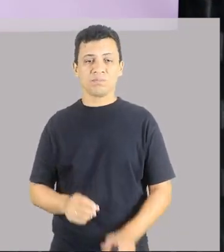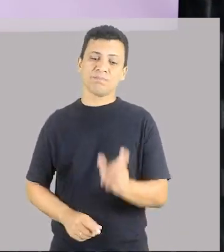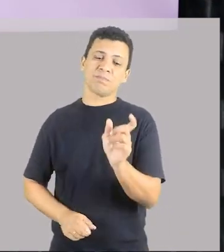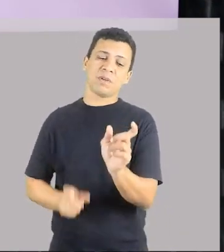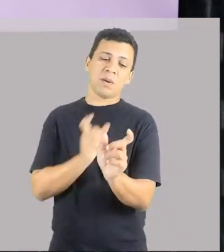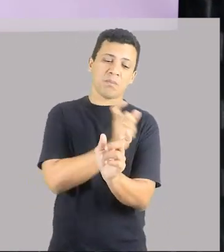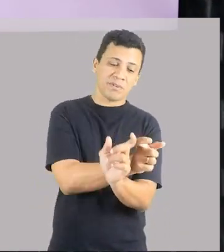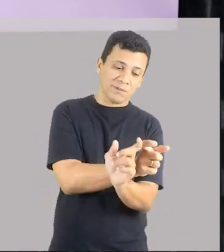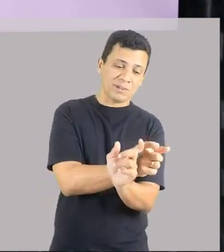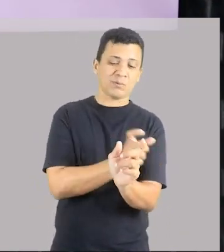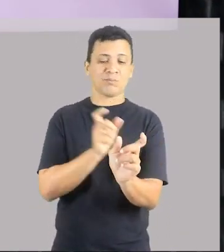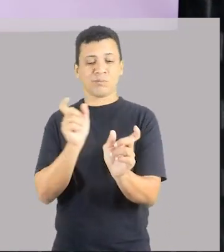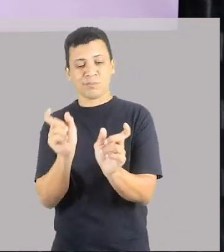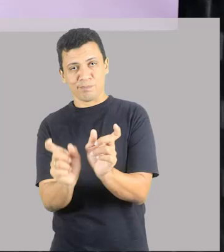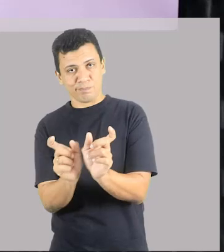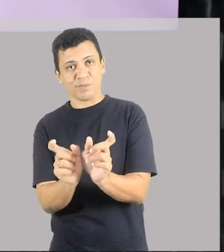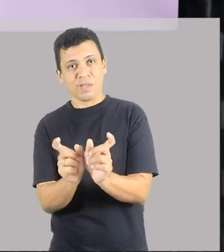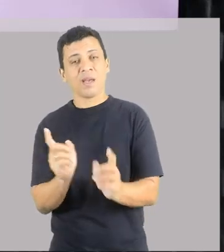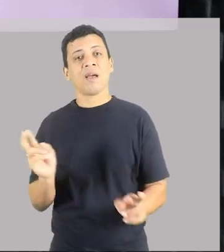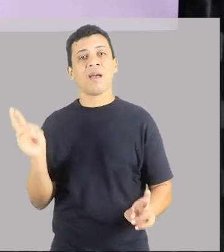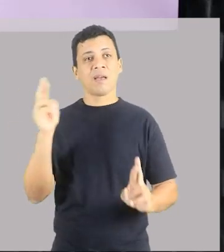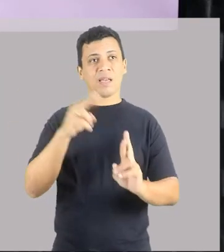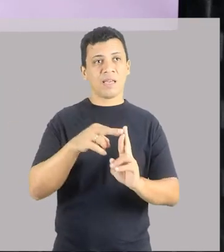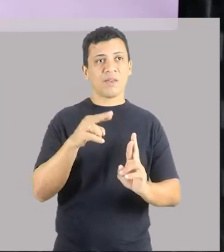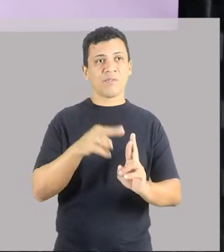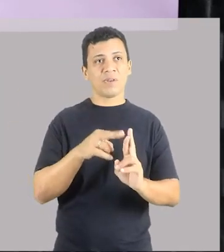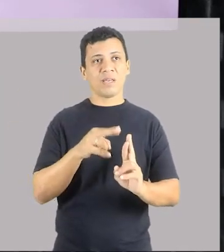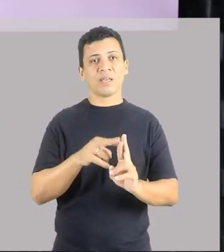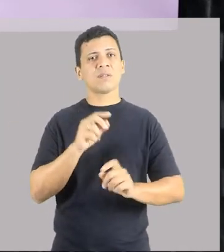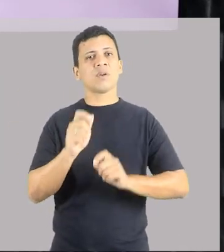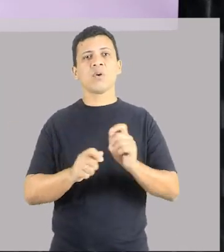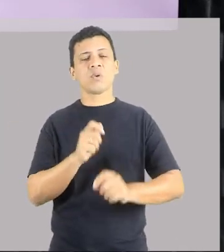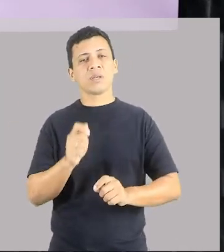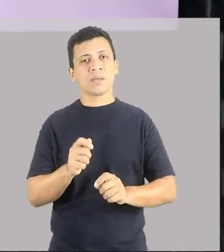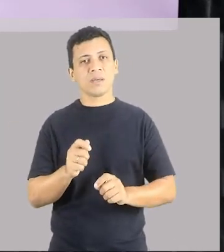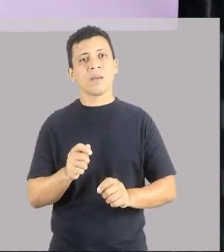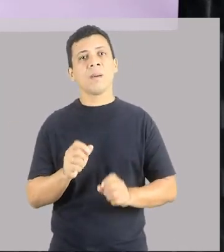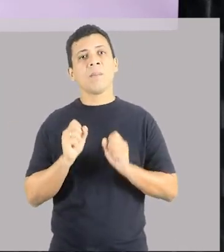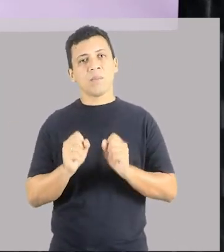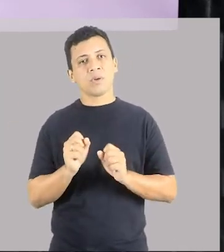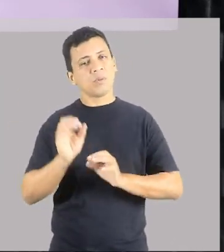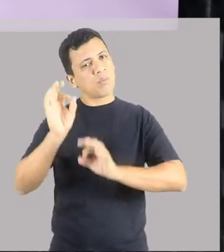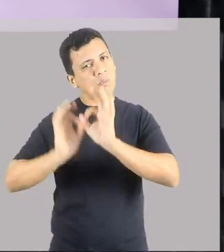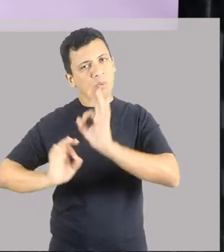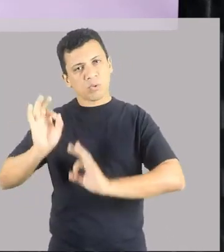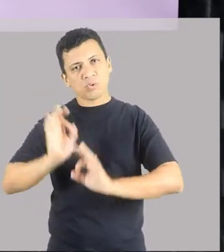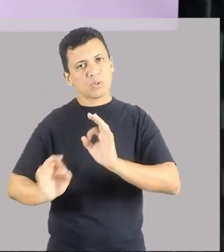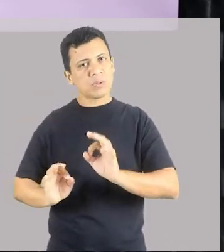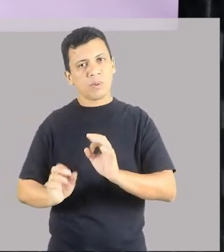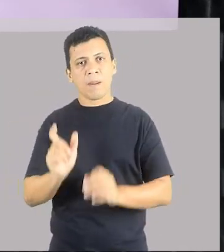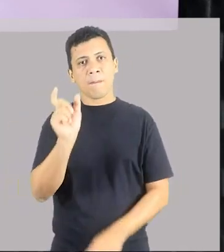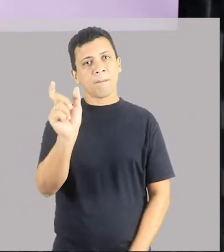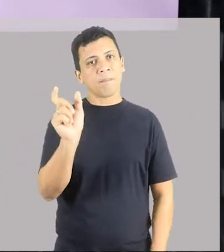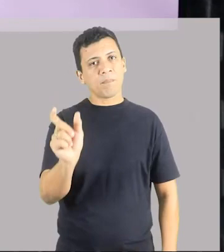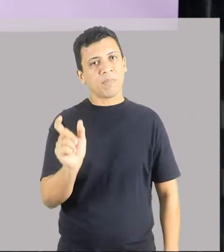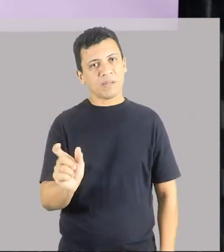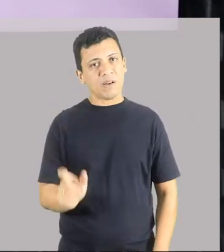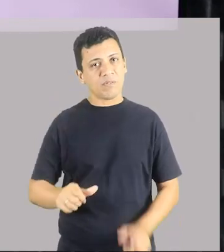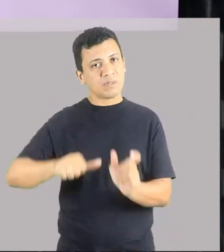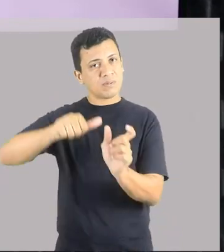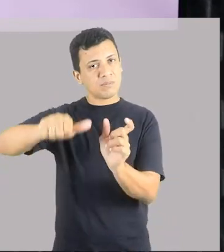quanto o sufixo eles são referências a a situações de construção de palavras